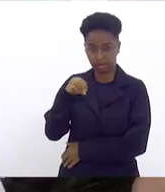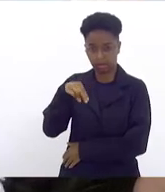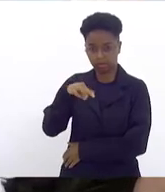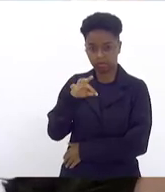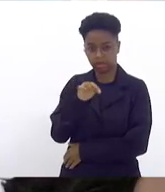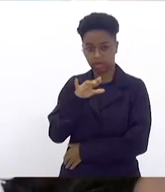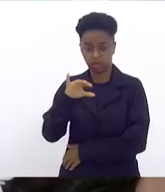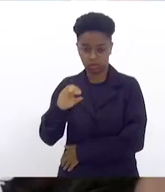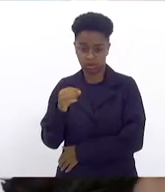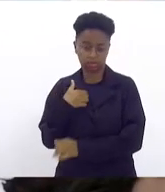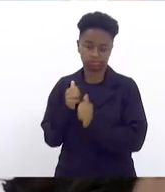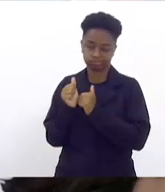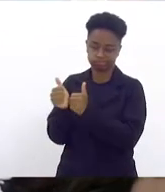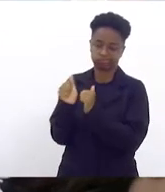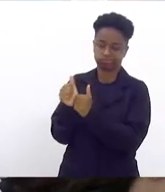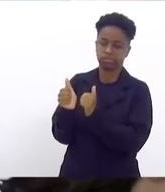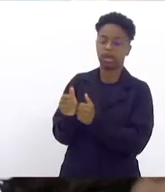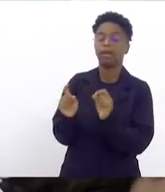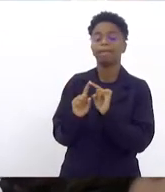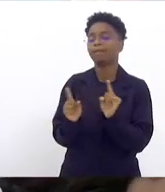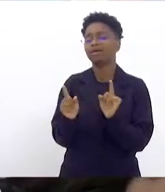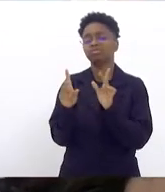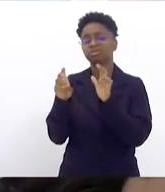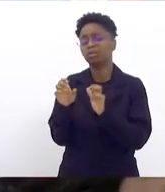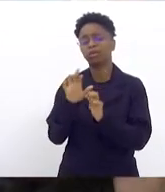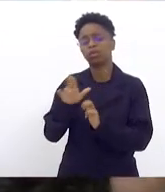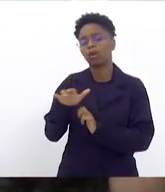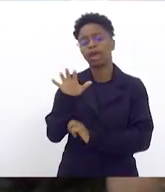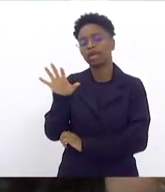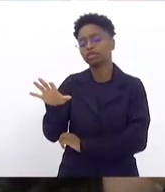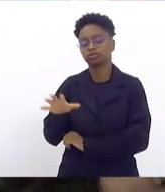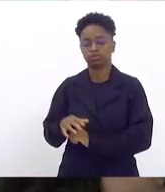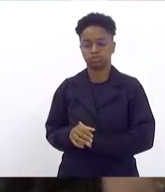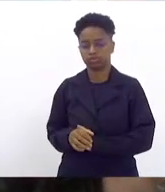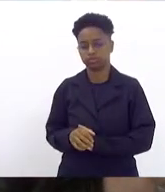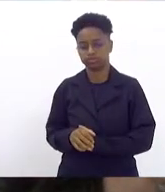A questão não é essa. A questão não é essa.